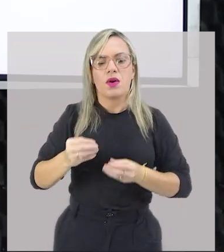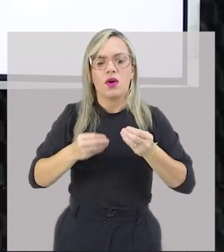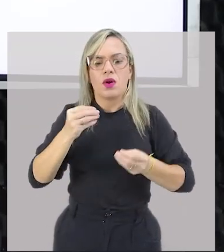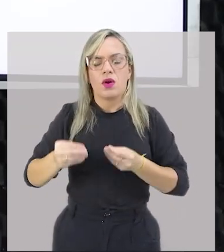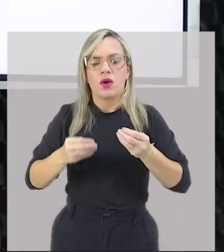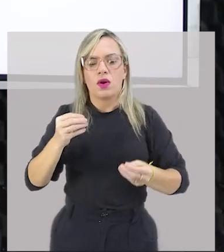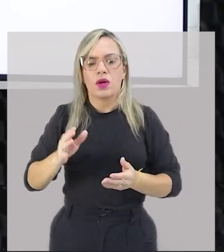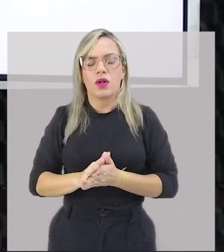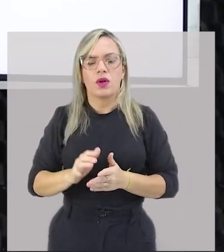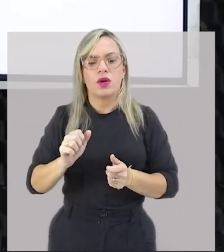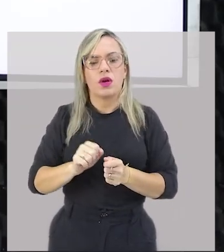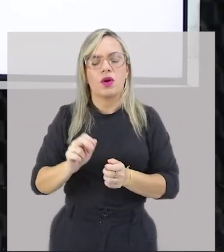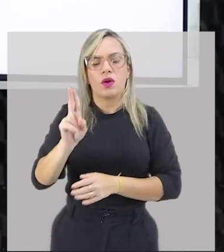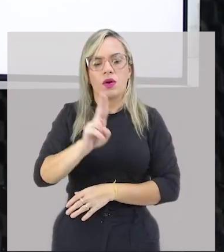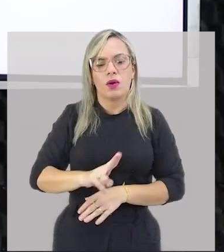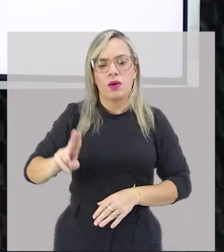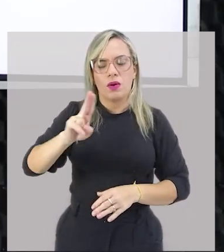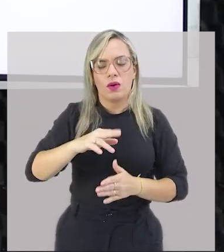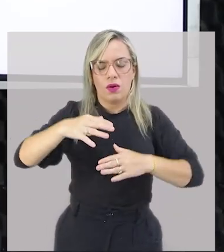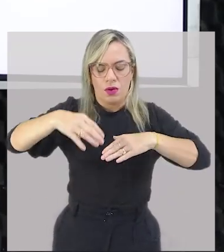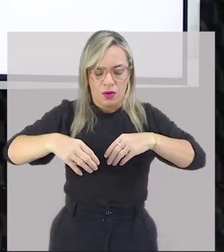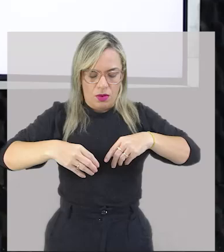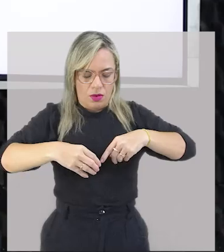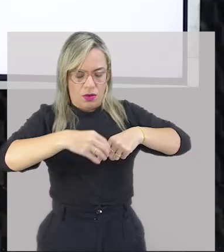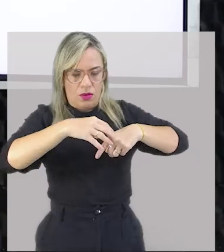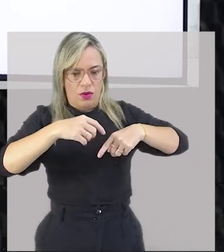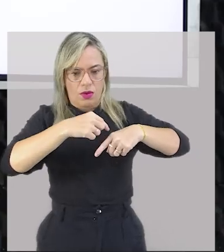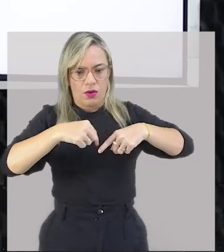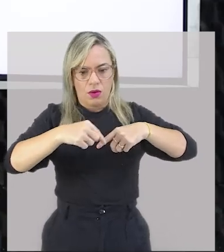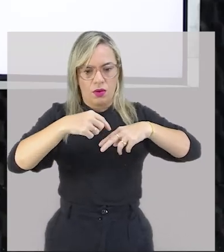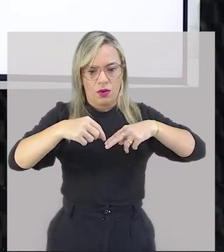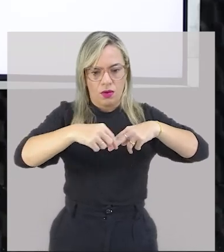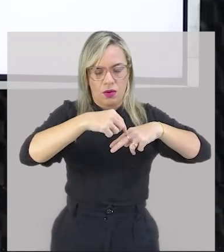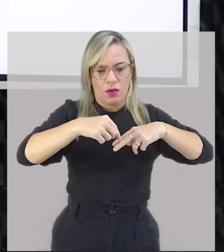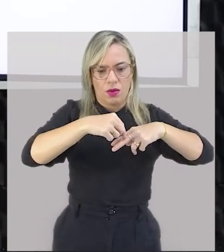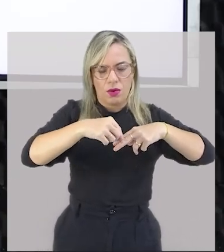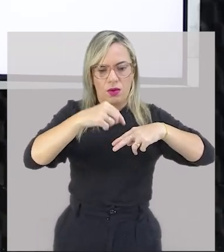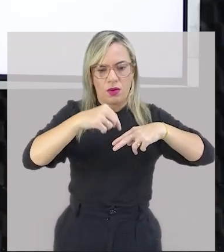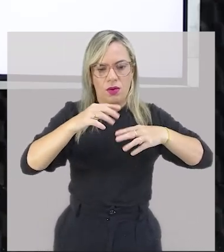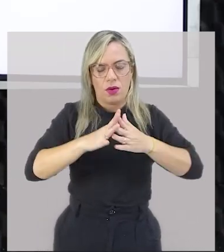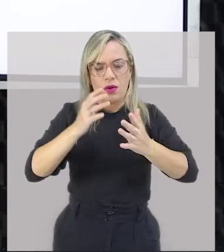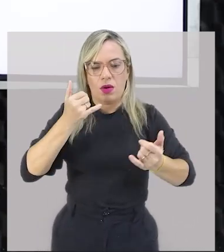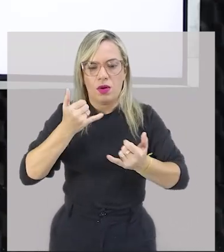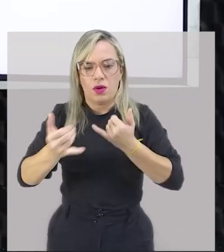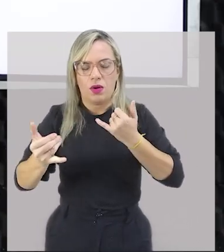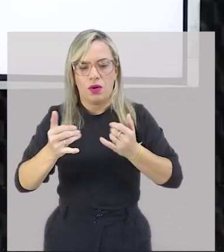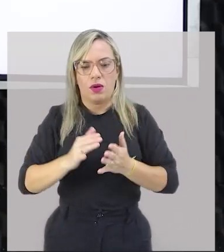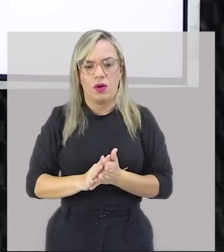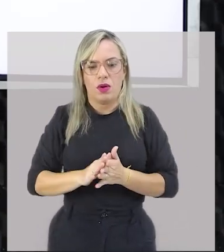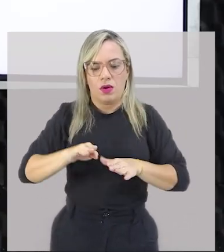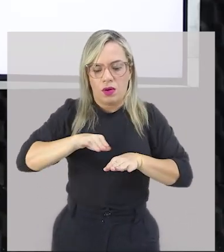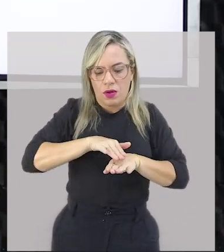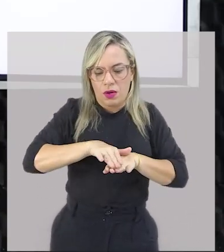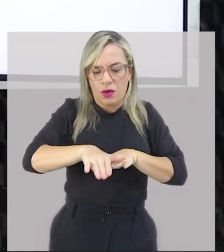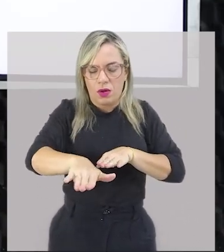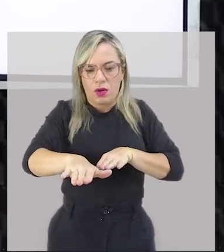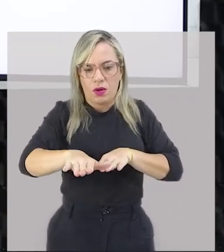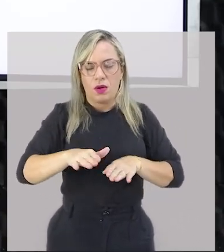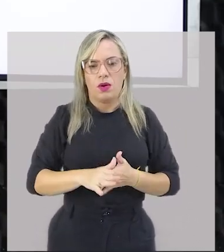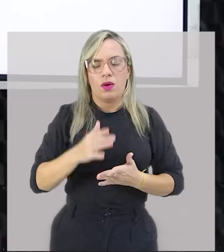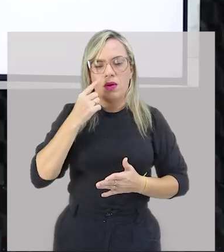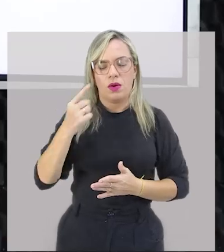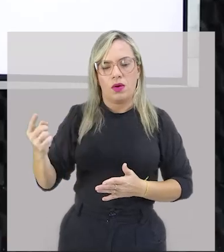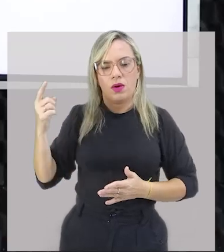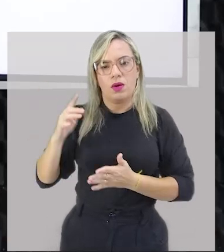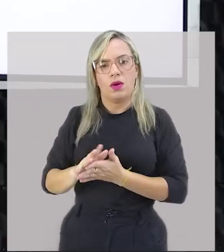andar melhor na neve? Ela coloca um calçado que parece com umas raquetes. Esse